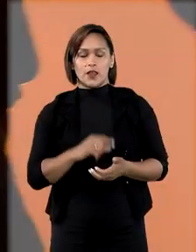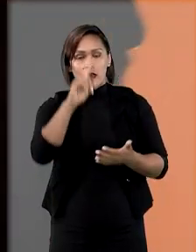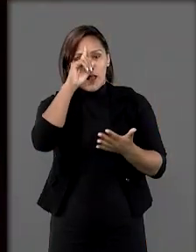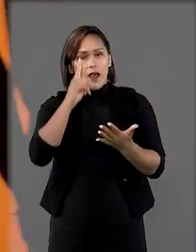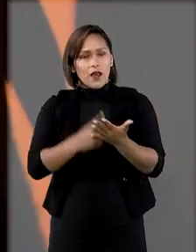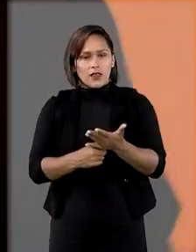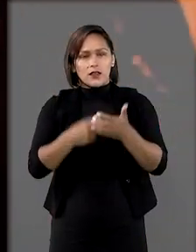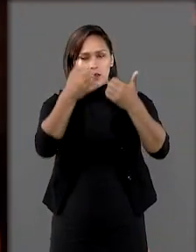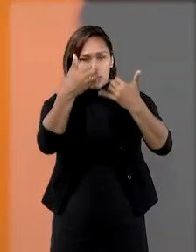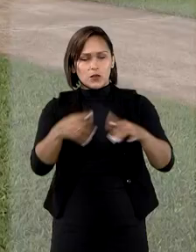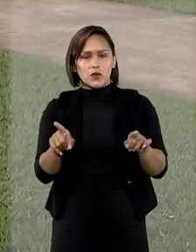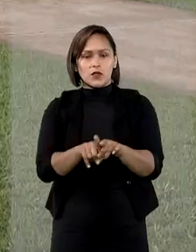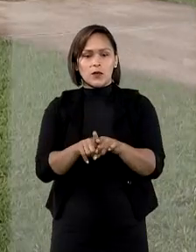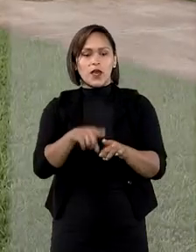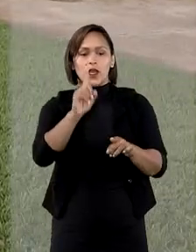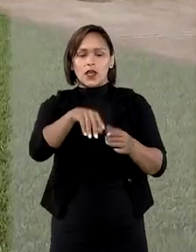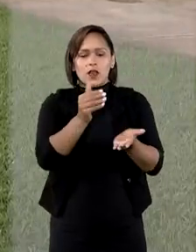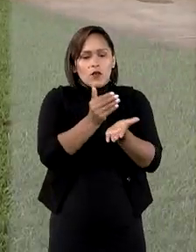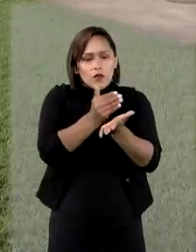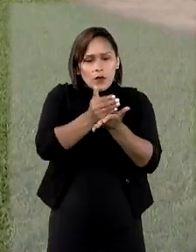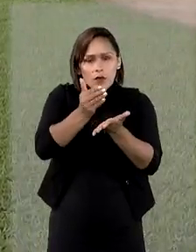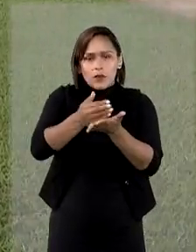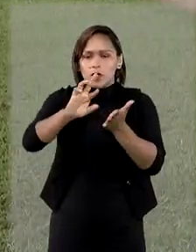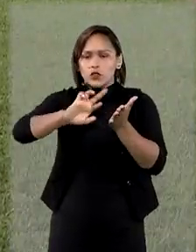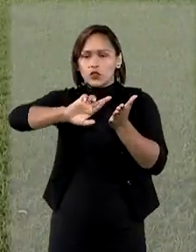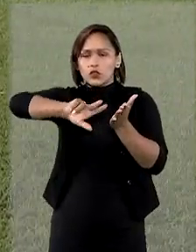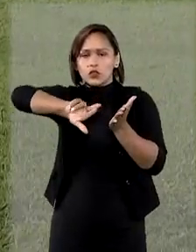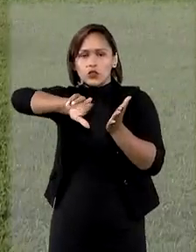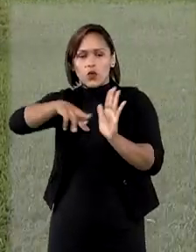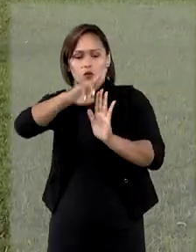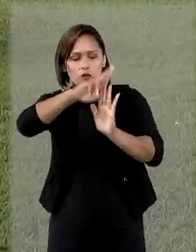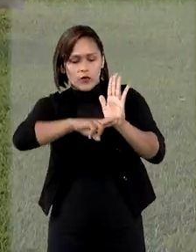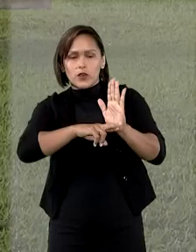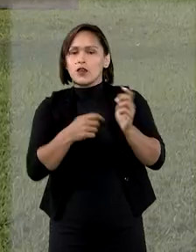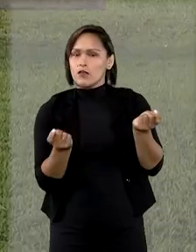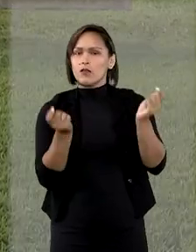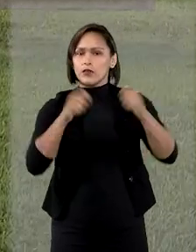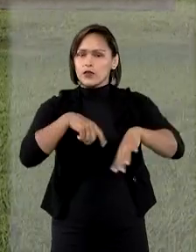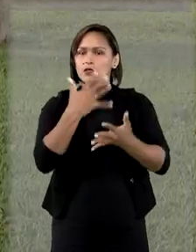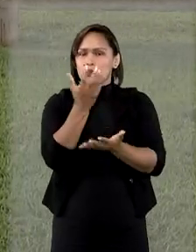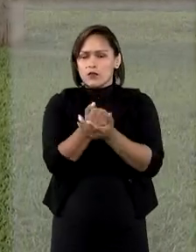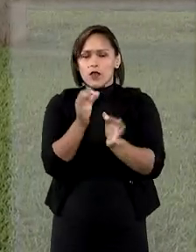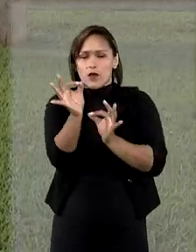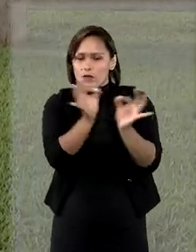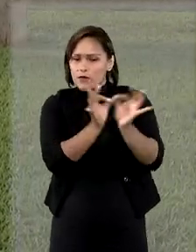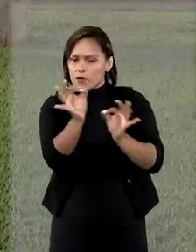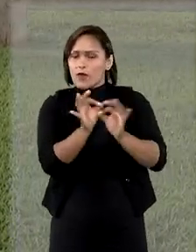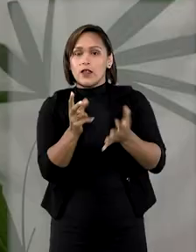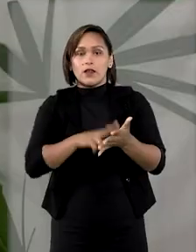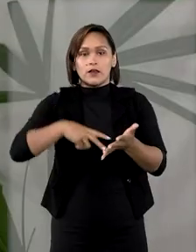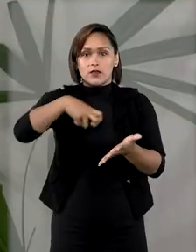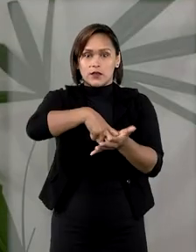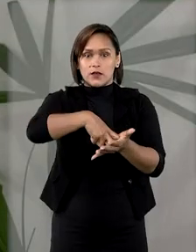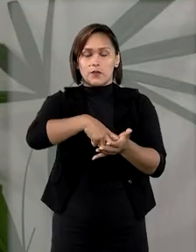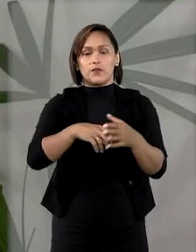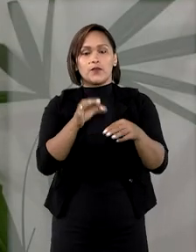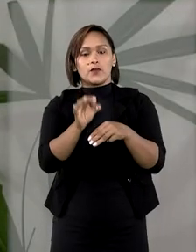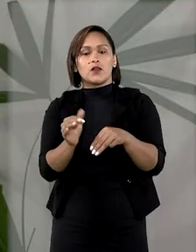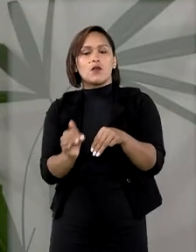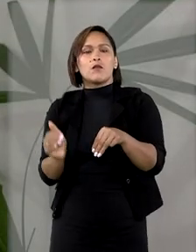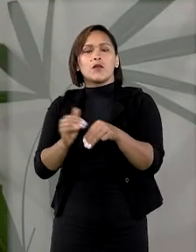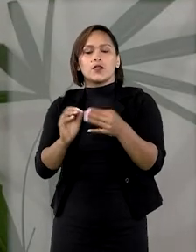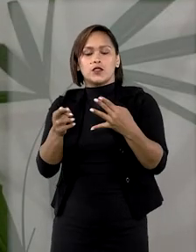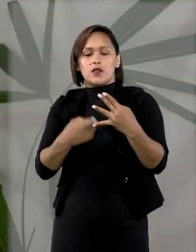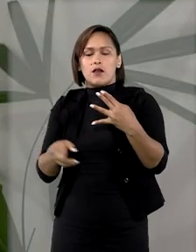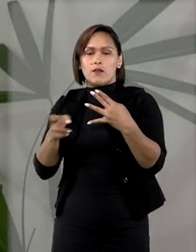A decisão levou em conta o fato dele ter cumprido todas as demais condições que lhe foram impostas na condenação. O magistrado de